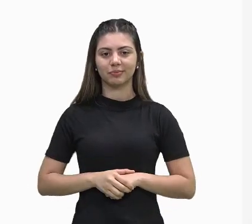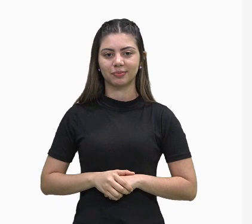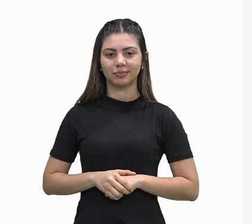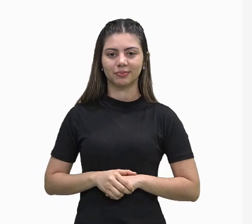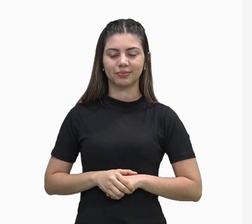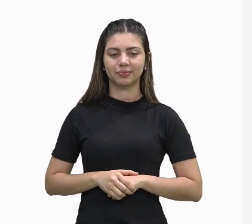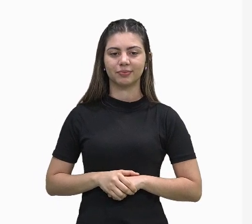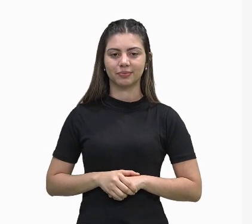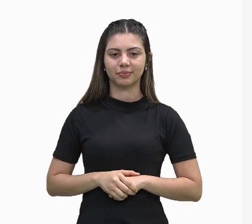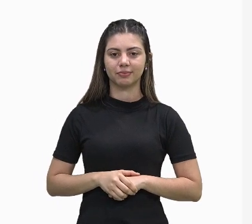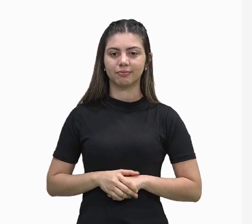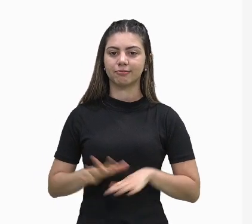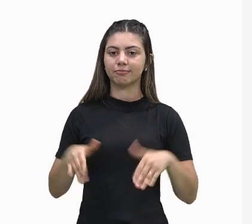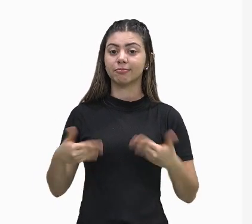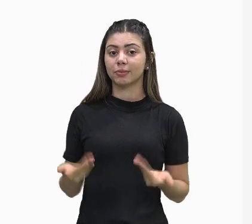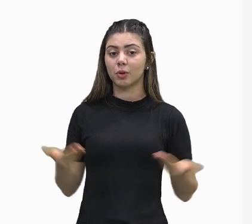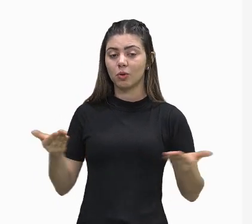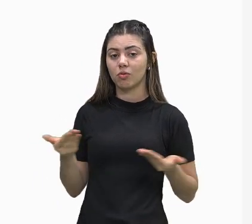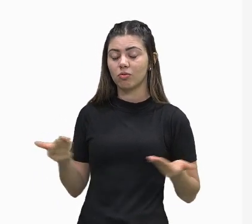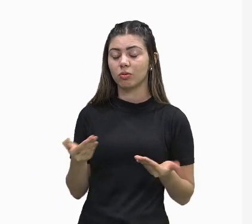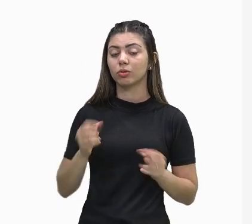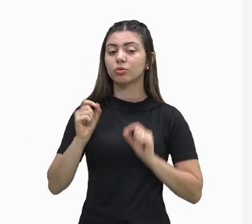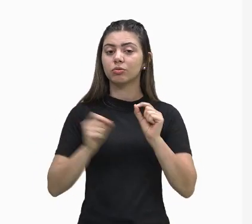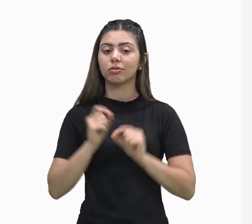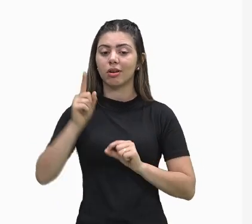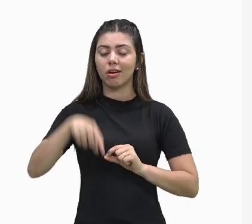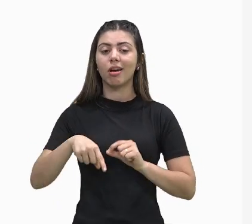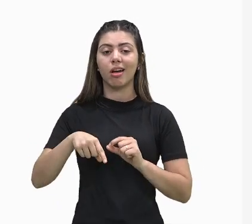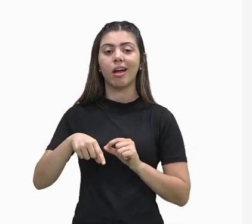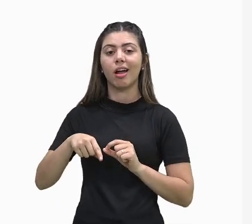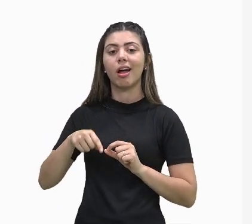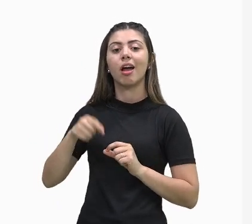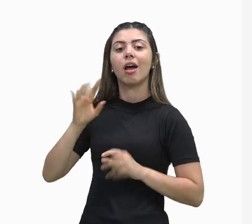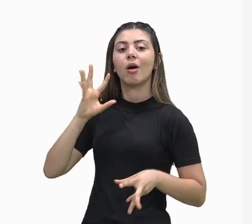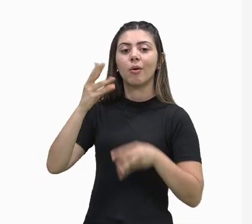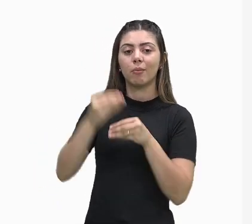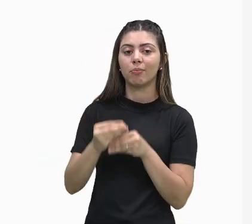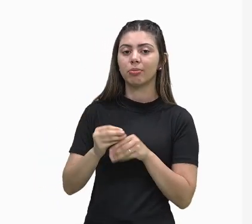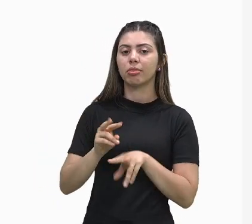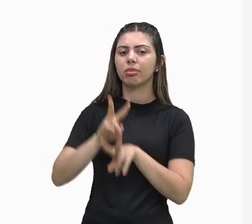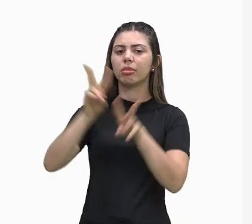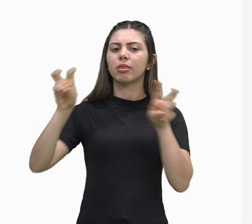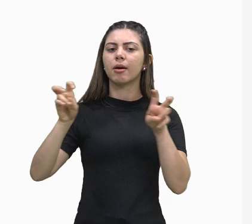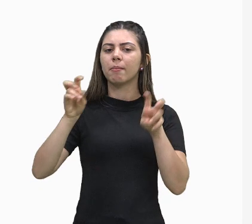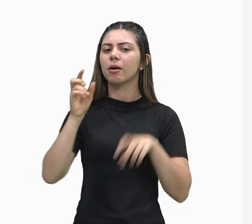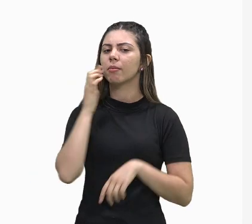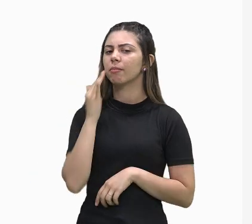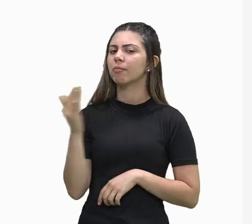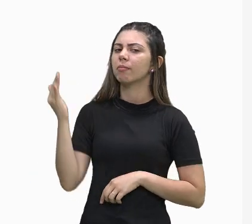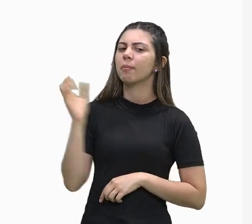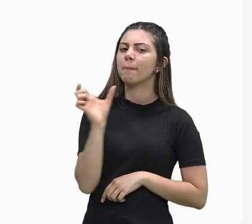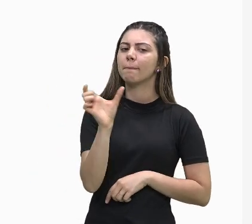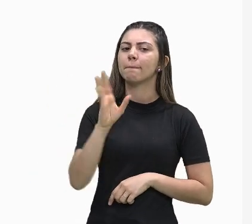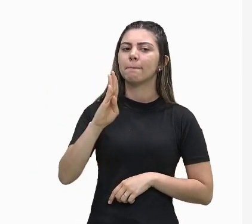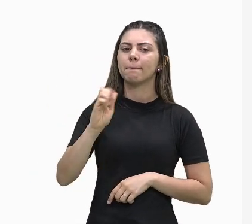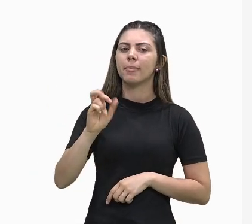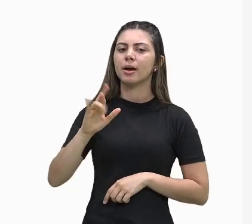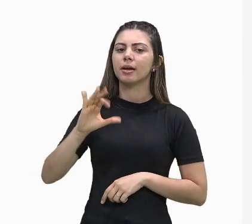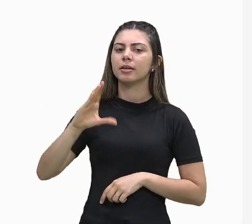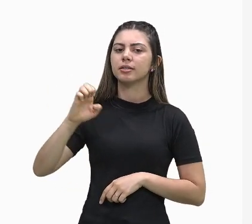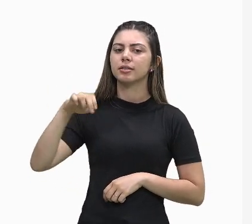mesma então a Nossa revisão Aqui começa com Baricentro então o Baricentro é um